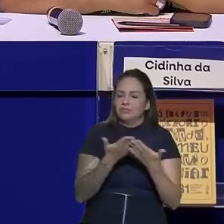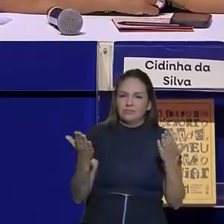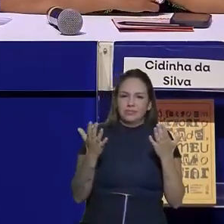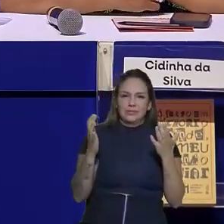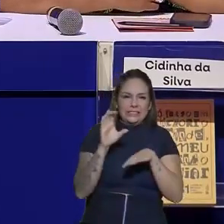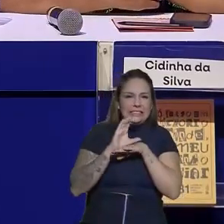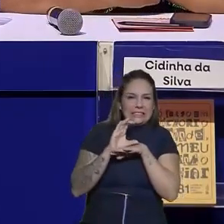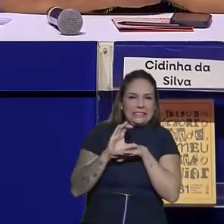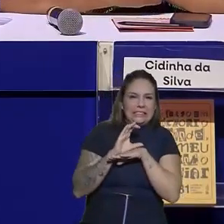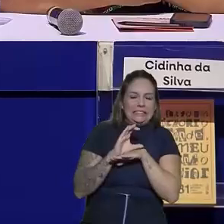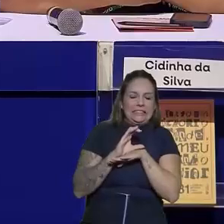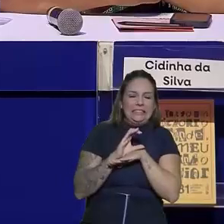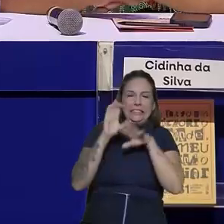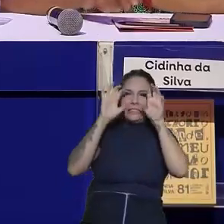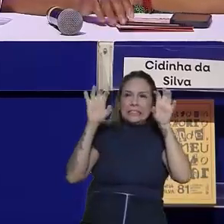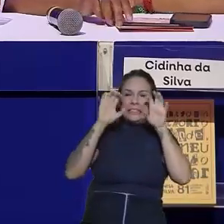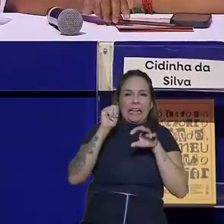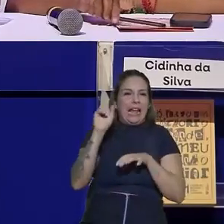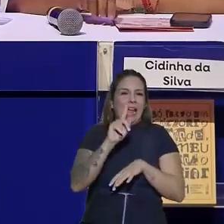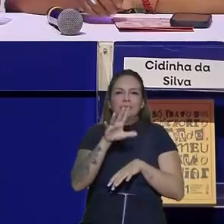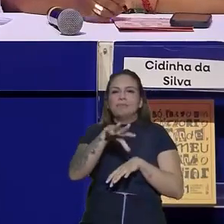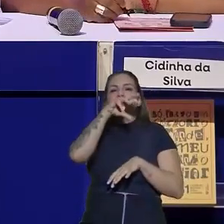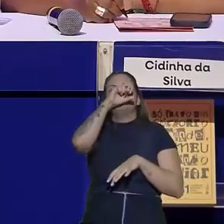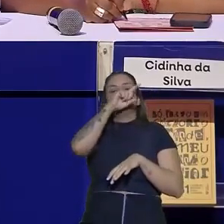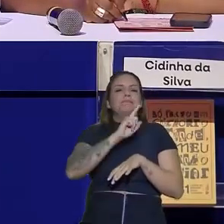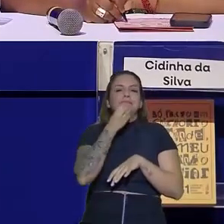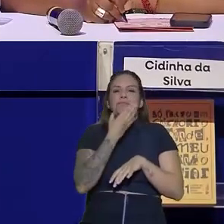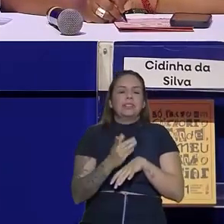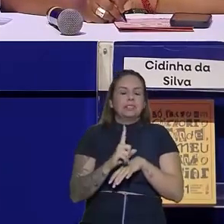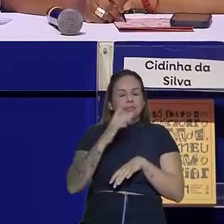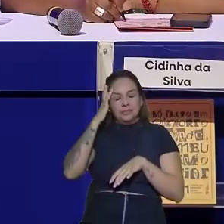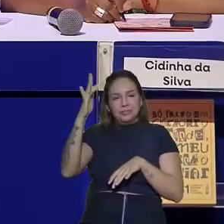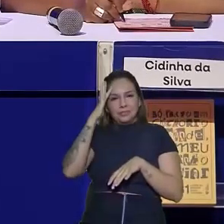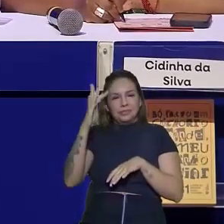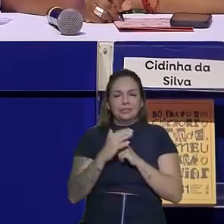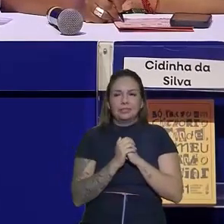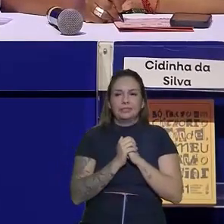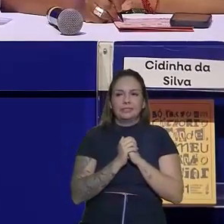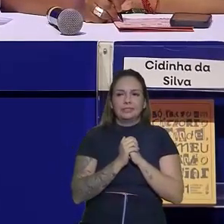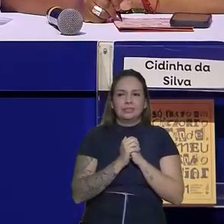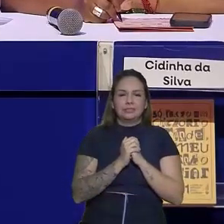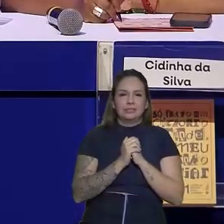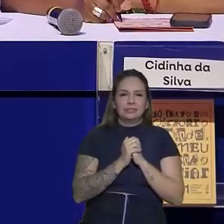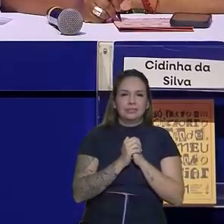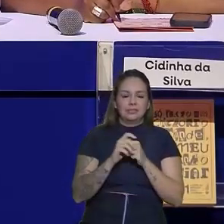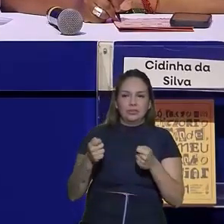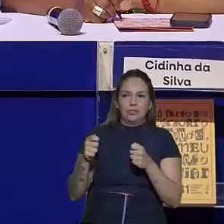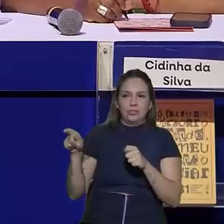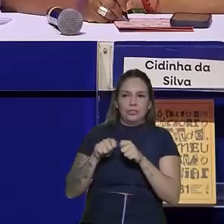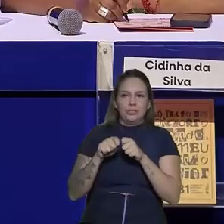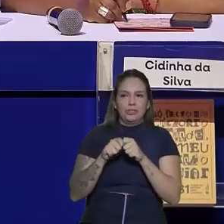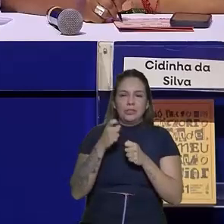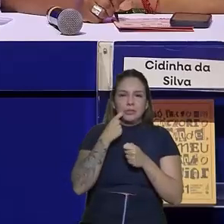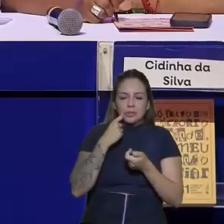cinza em dias nublados é de matar. O ar não circula direito também. Imagina quando ligar a grelha do fogão para